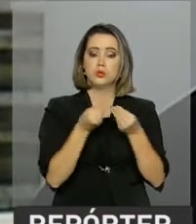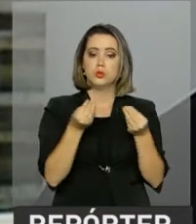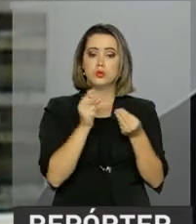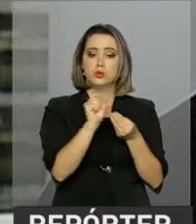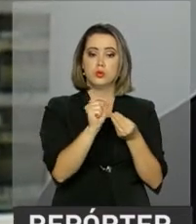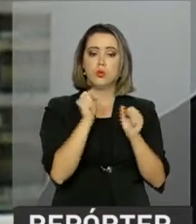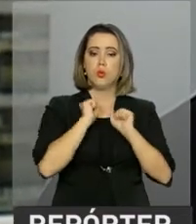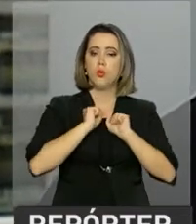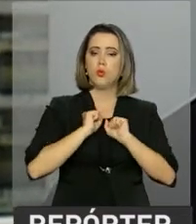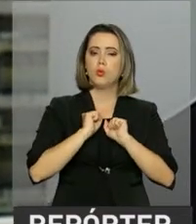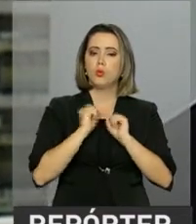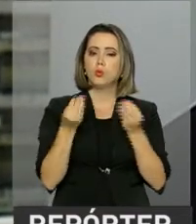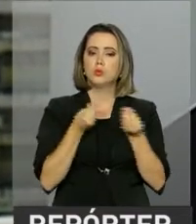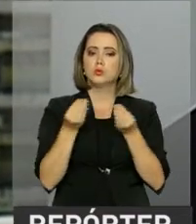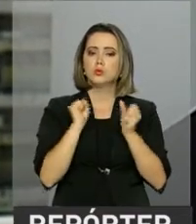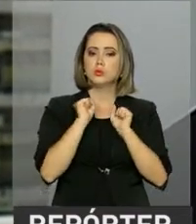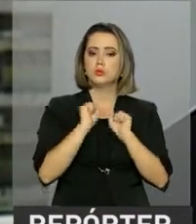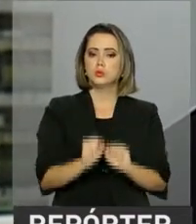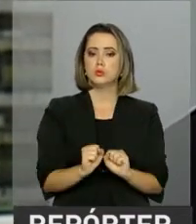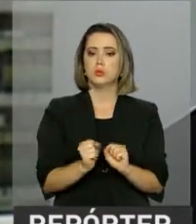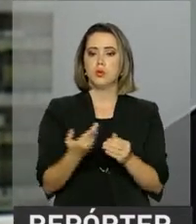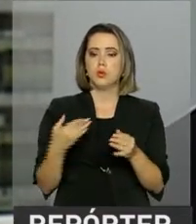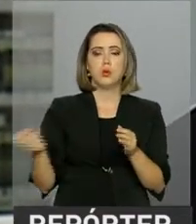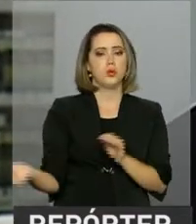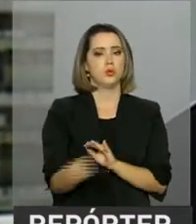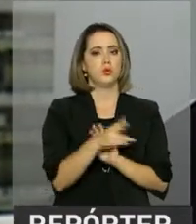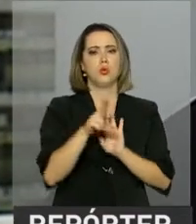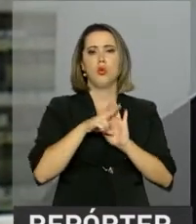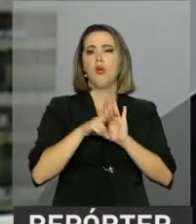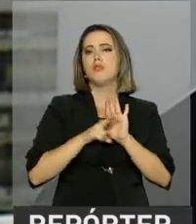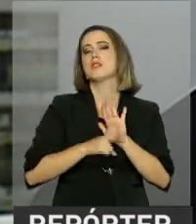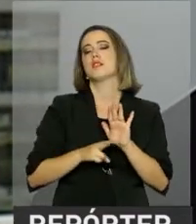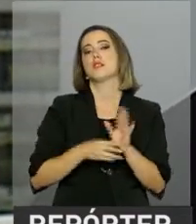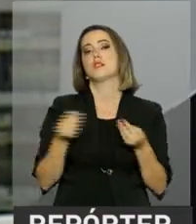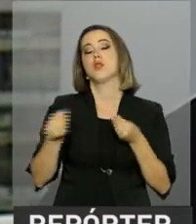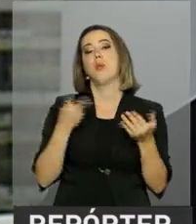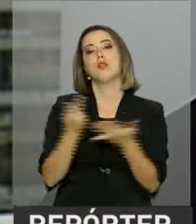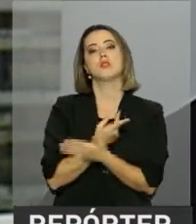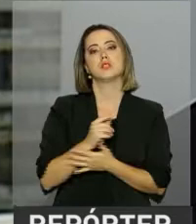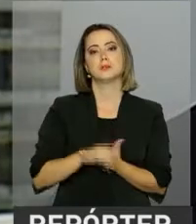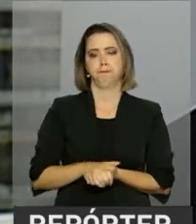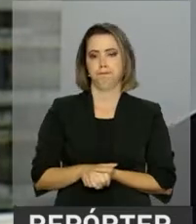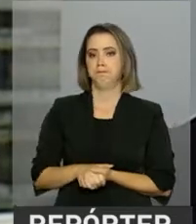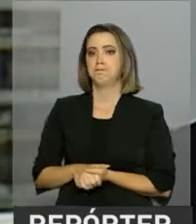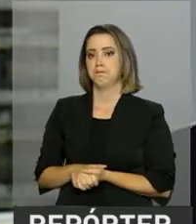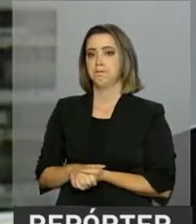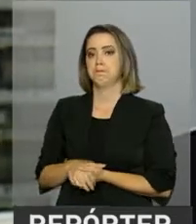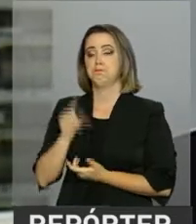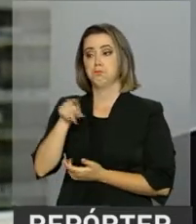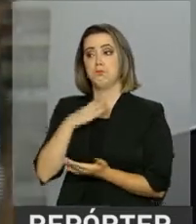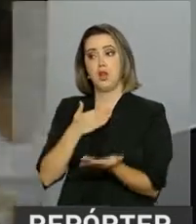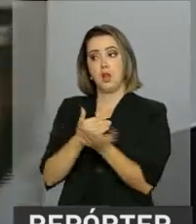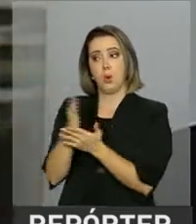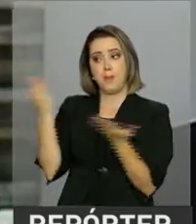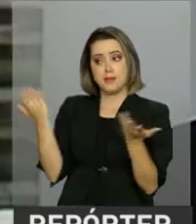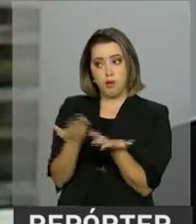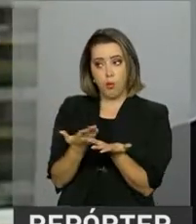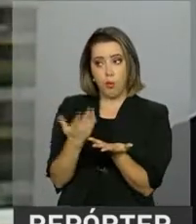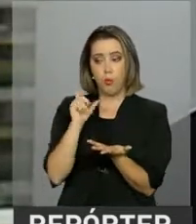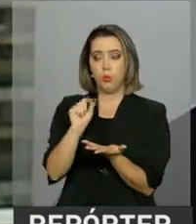é poderá entrar nessa nova modalidade como vai funcionar ela funciona ela começa a partir de hoje